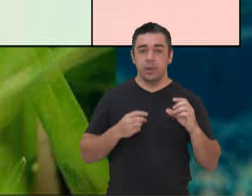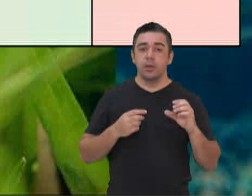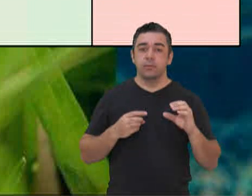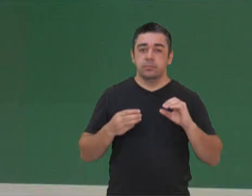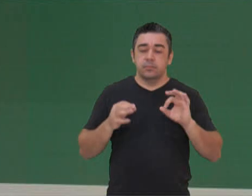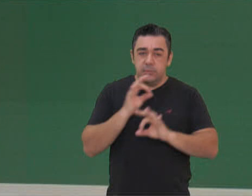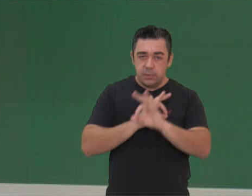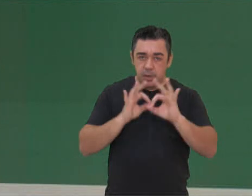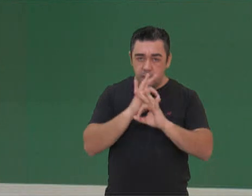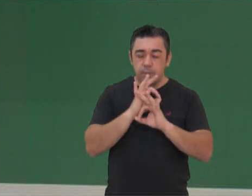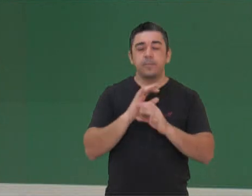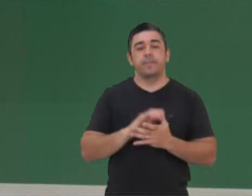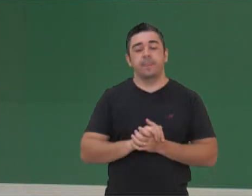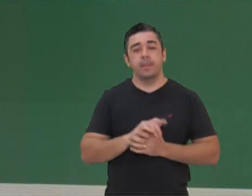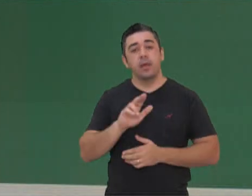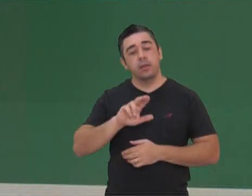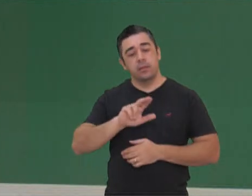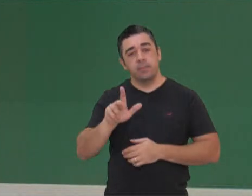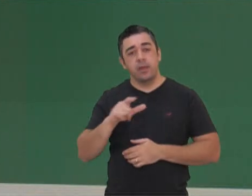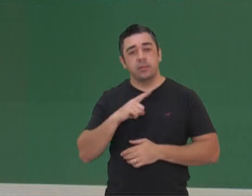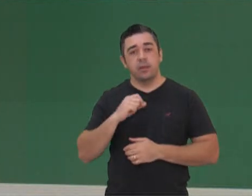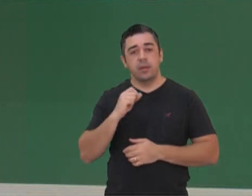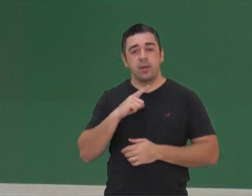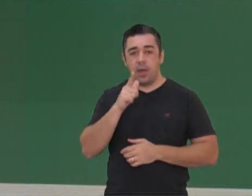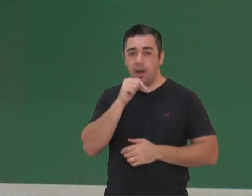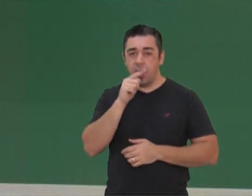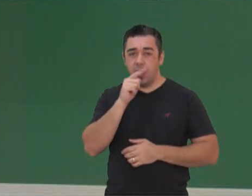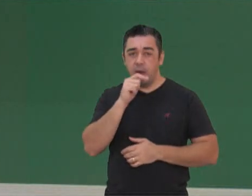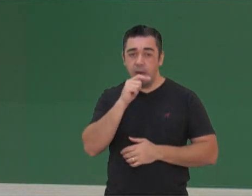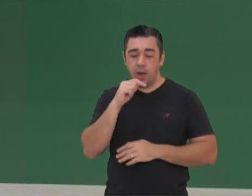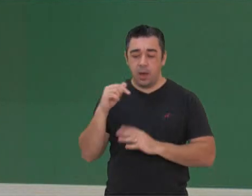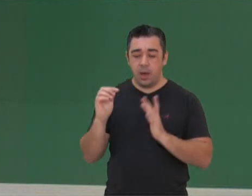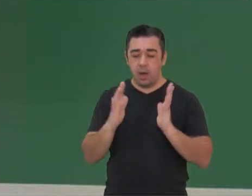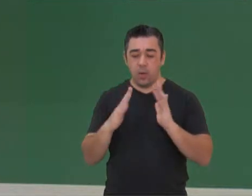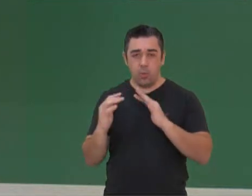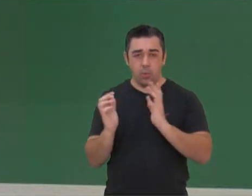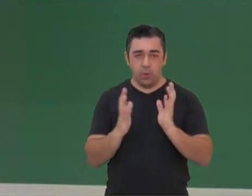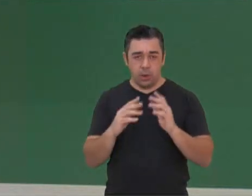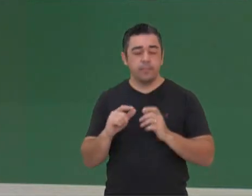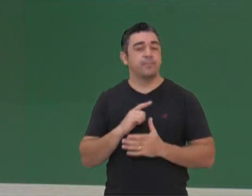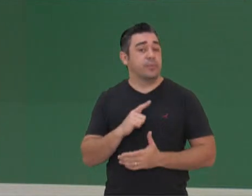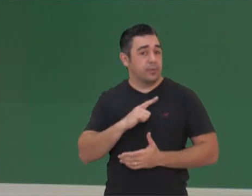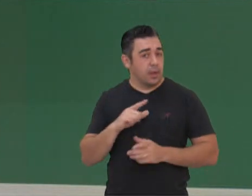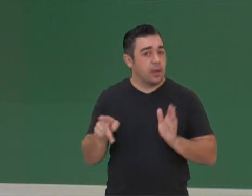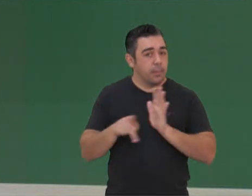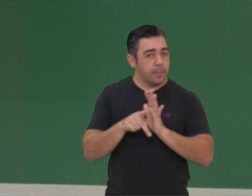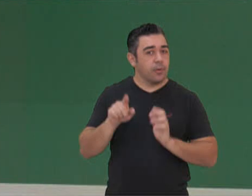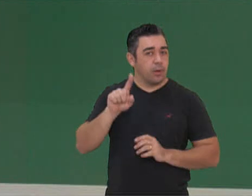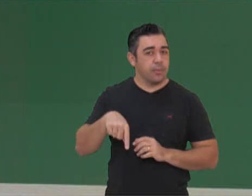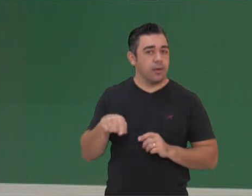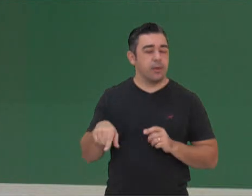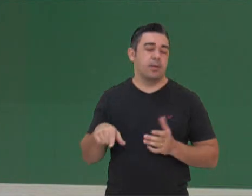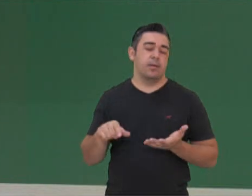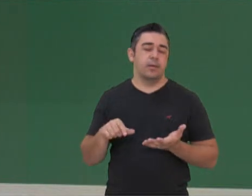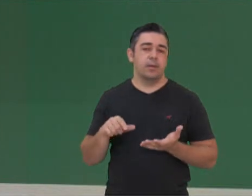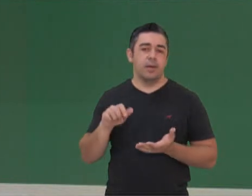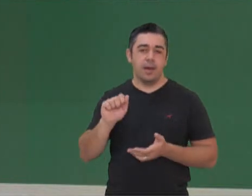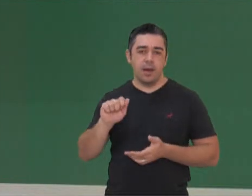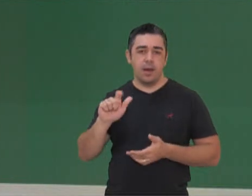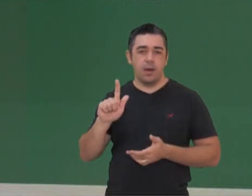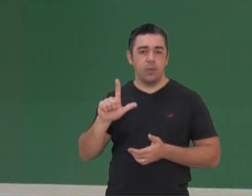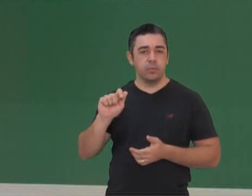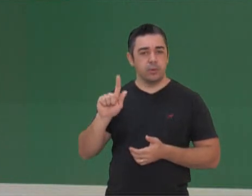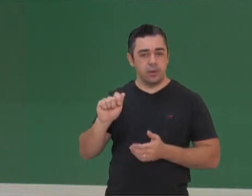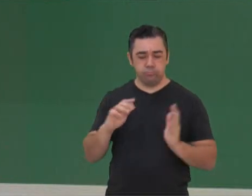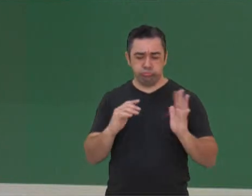os pluricelulares, as algas, por exemplo. Todos são eucarióticos. Autótrofos ou heterótrofos, né? A alga produz o